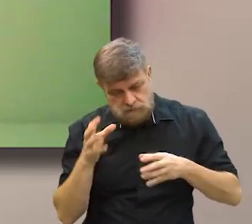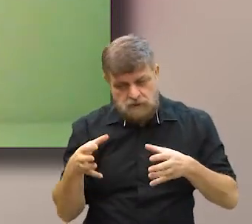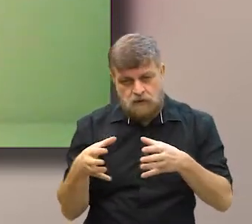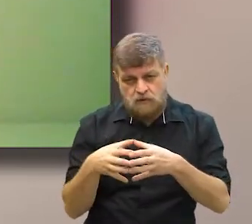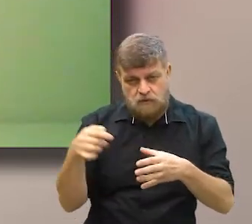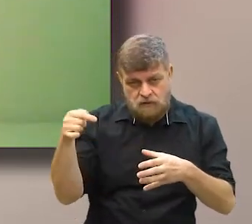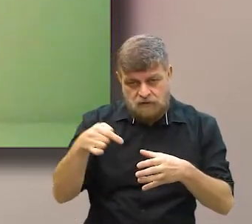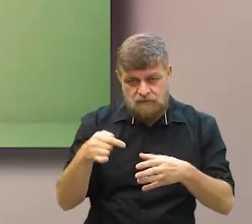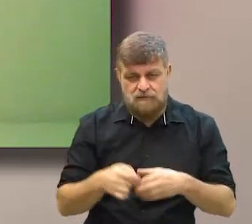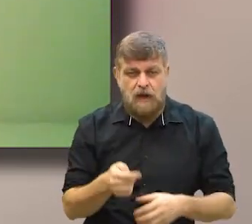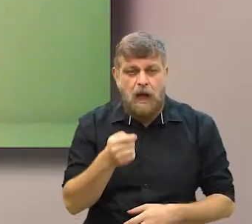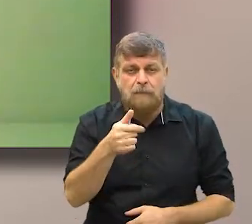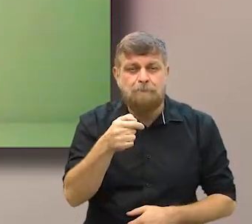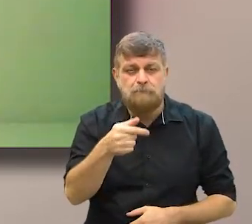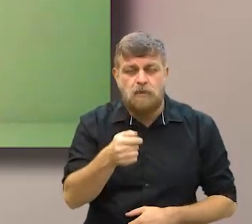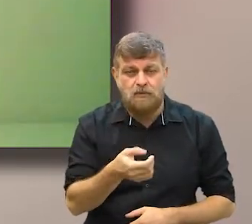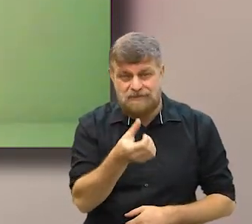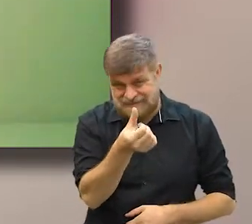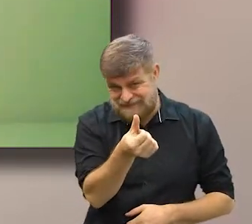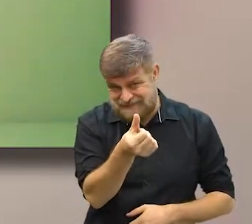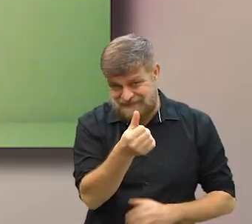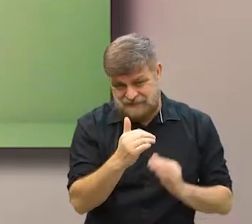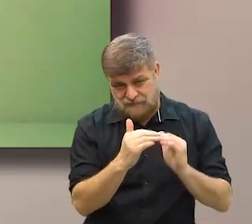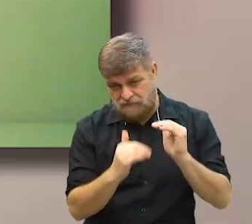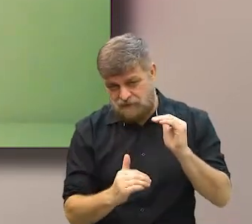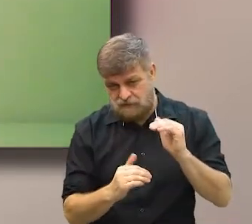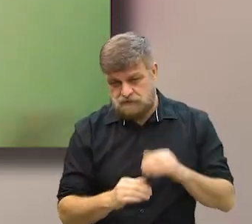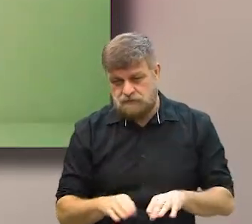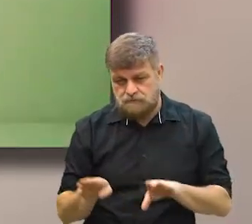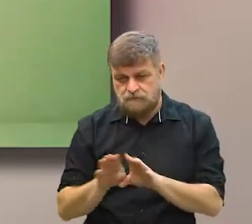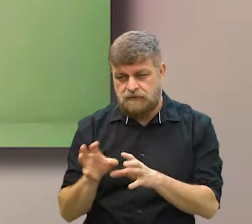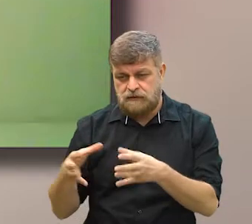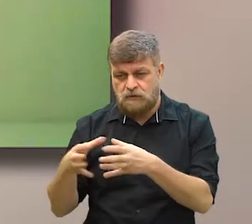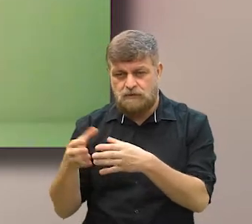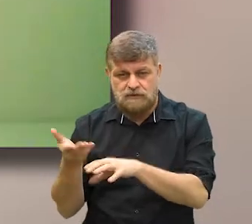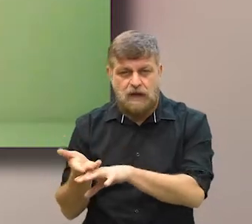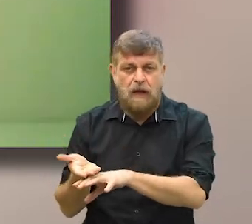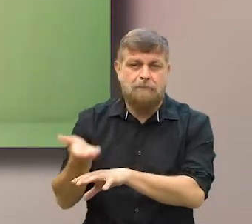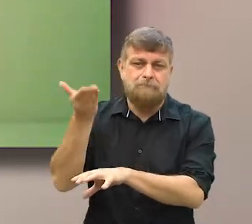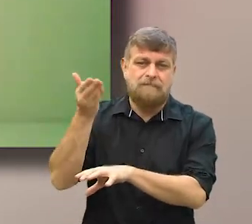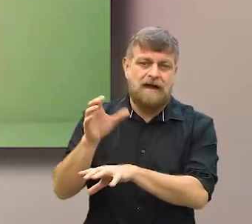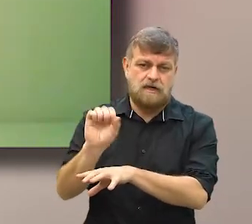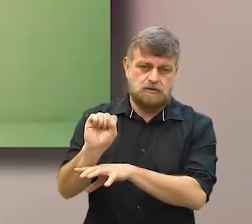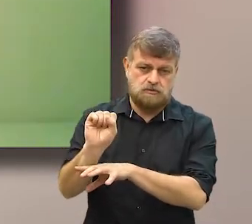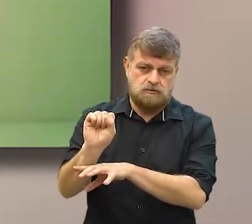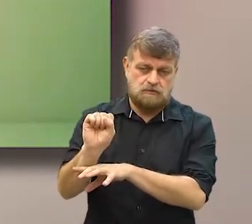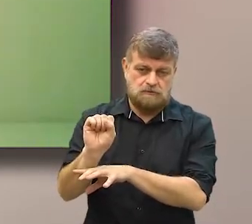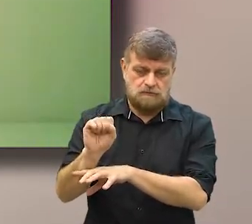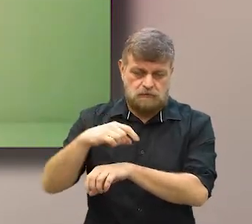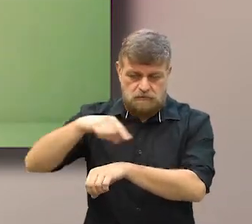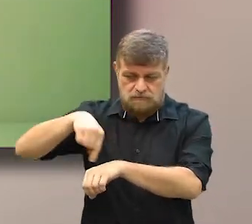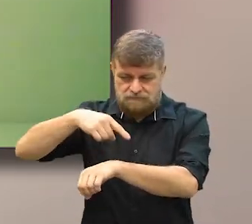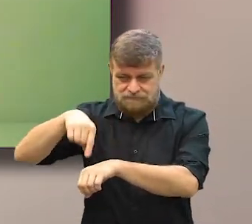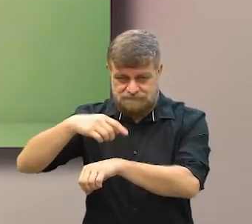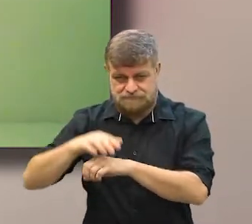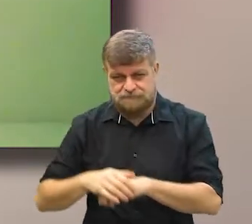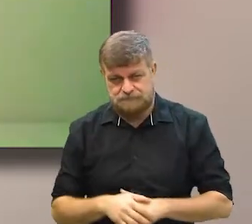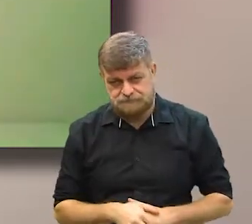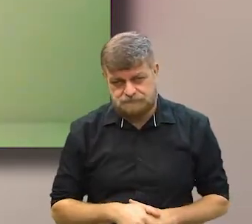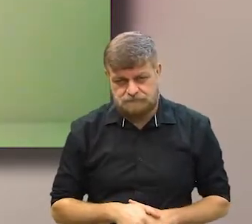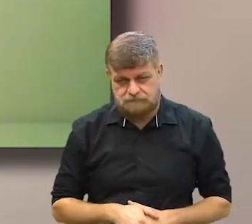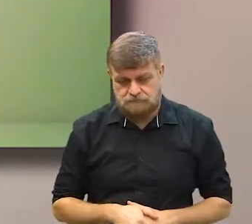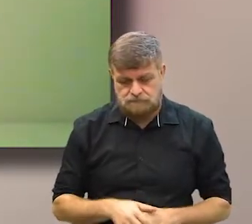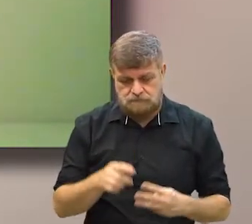e aqueles que precisam de menos de 6 horas, ou os que precisam de mais de 8 horas, 9, 10